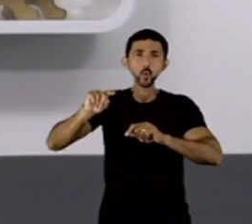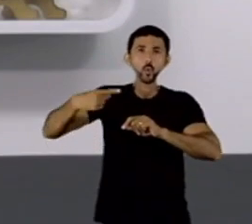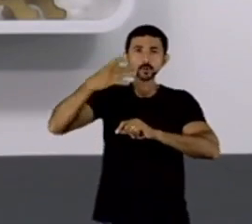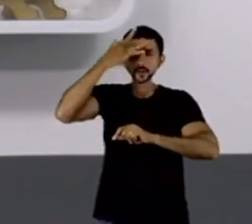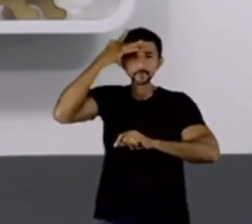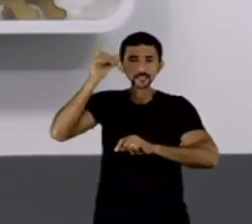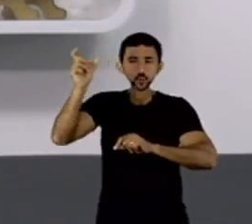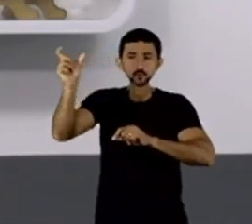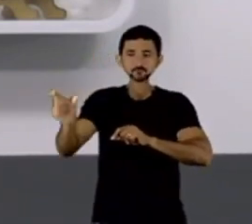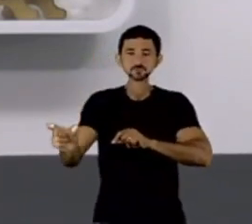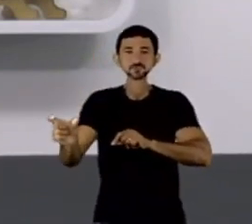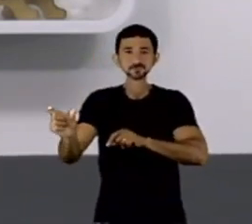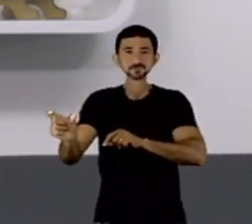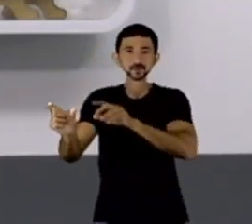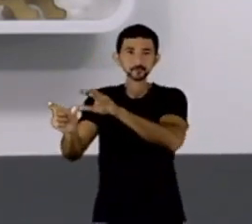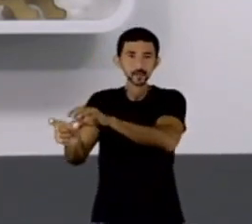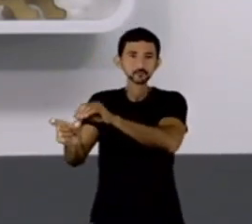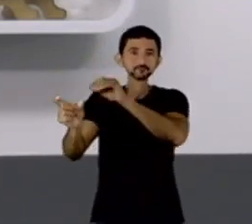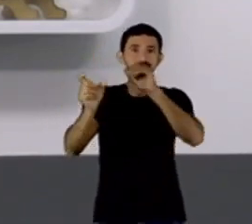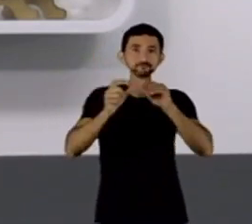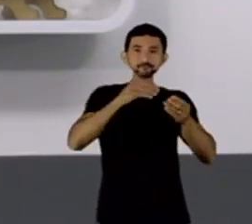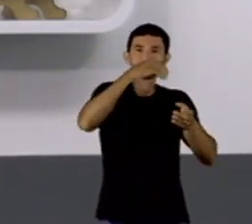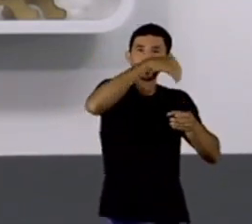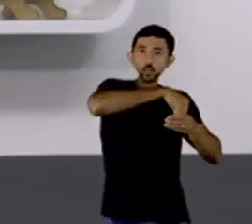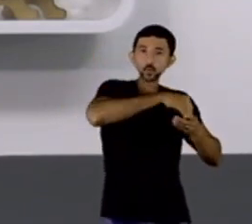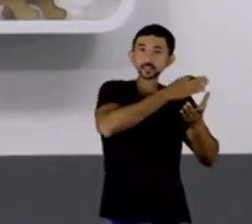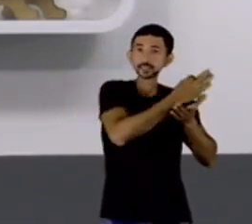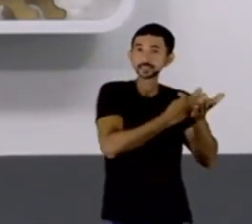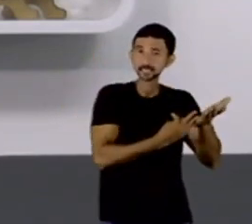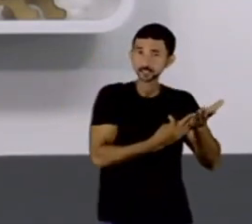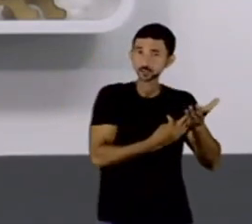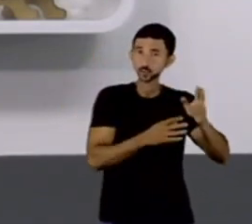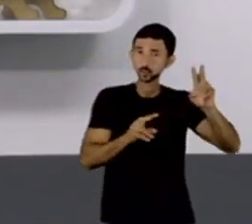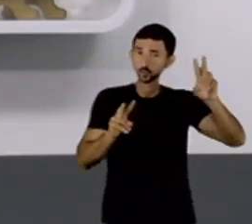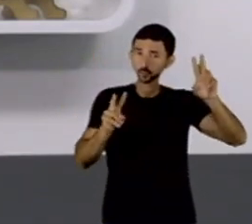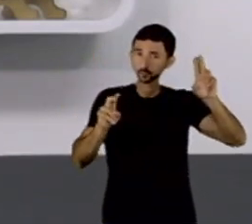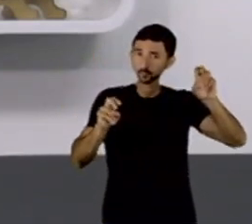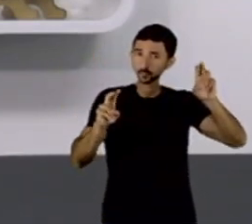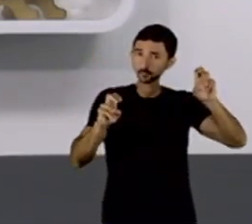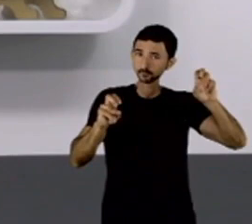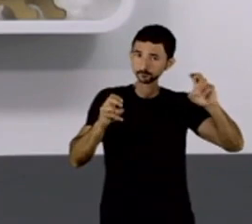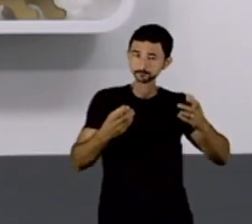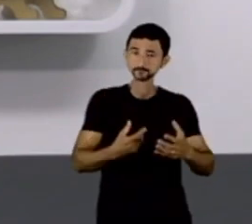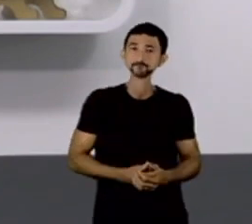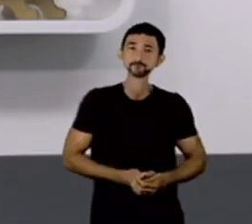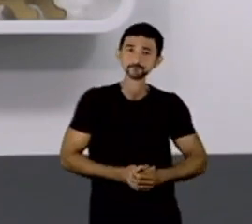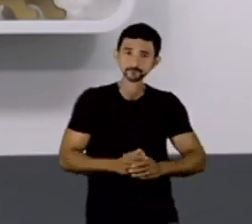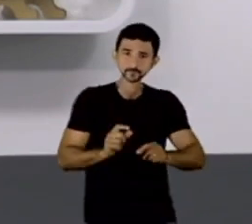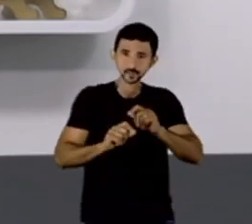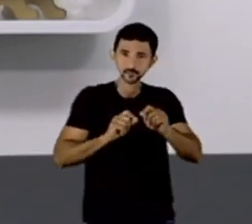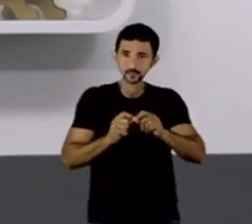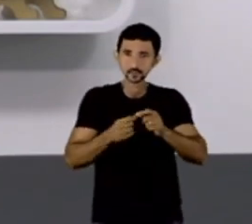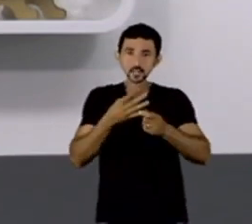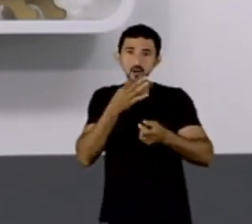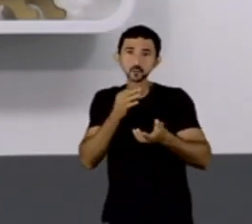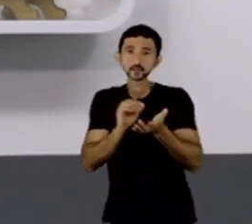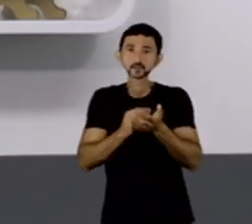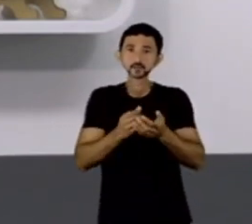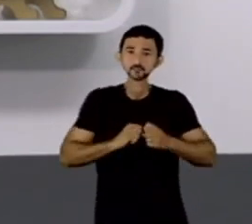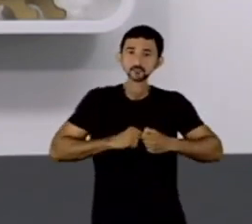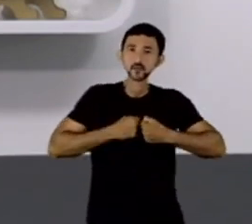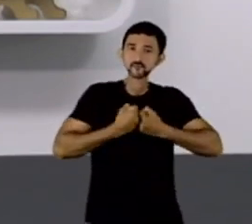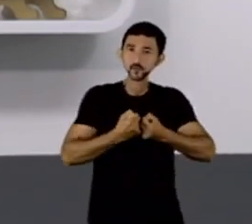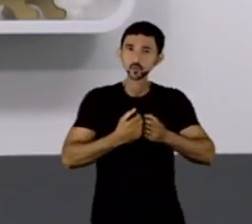pessoa disse, digo dentro do meu texto e com essa voz eu faço com que a minha argumentação